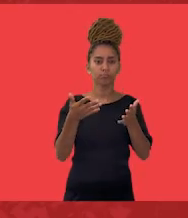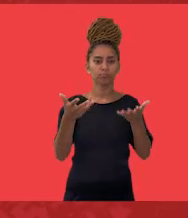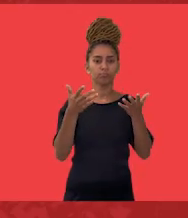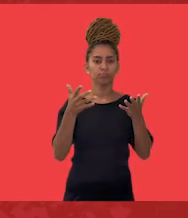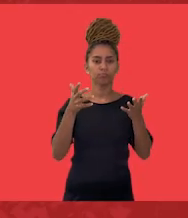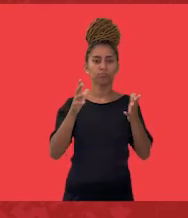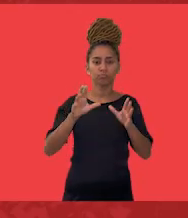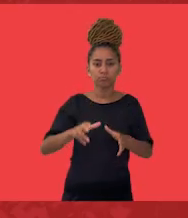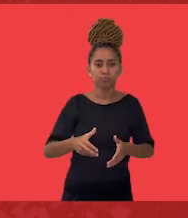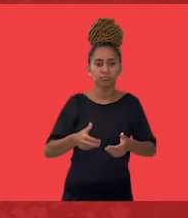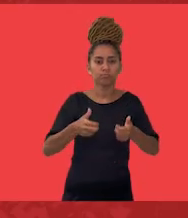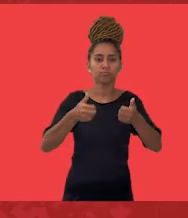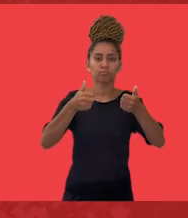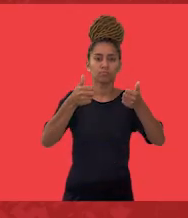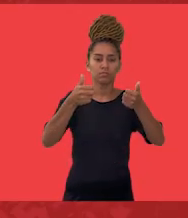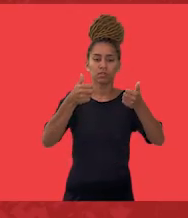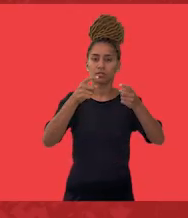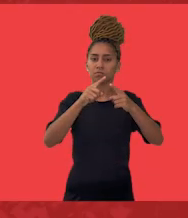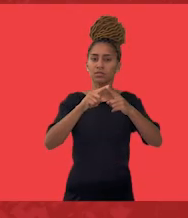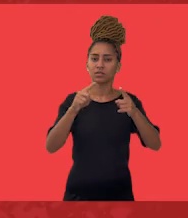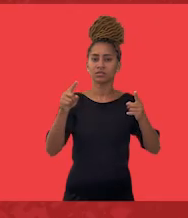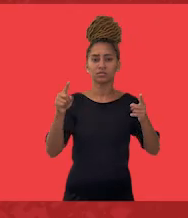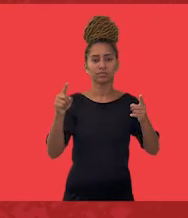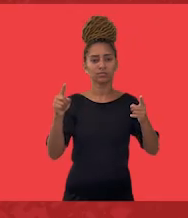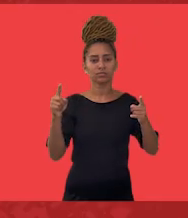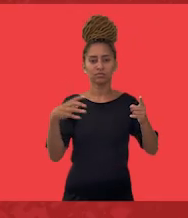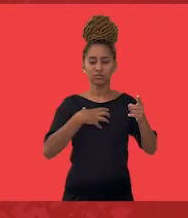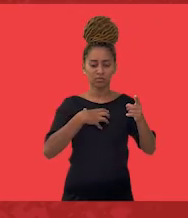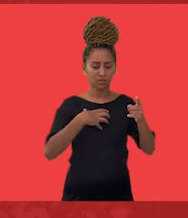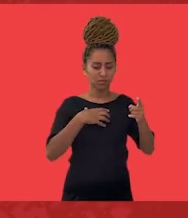plateia se equipara da atriz?